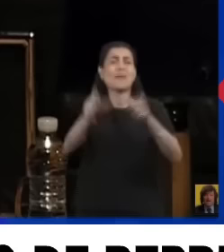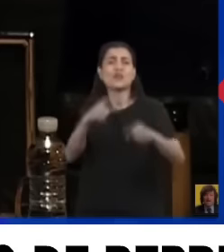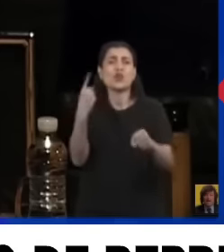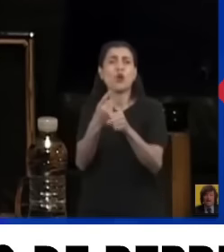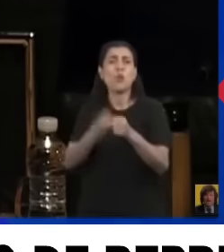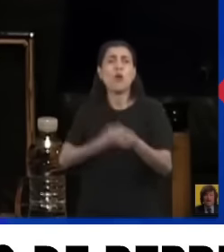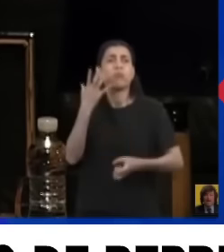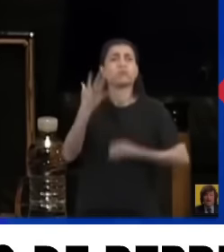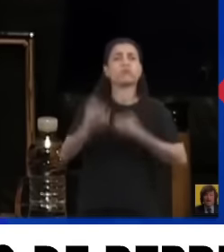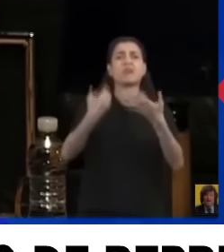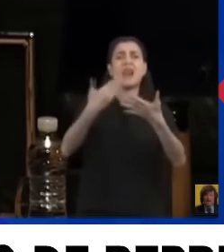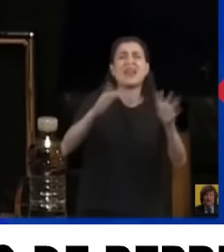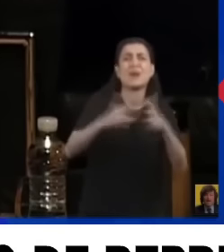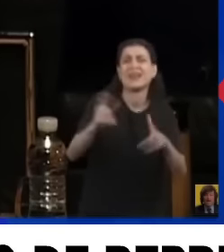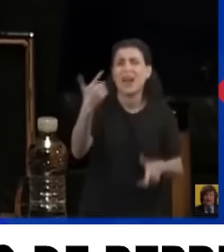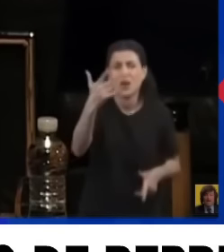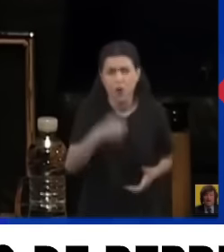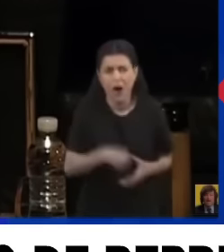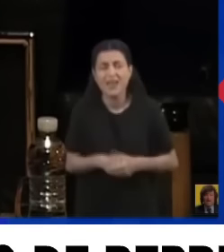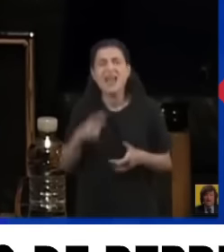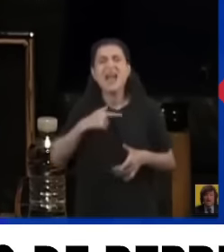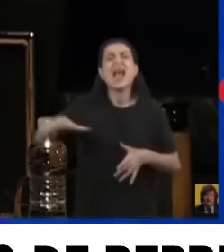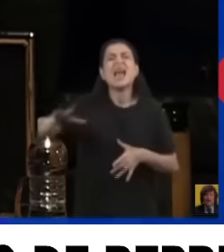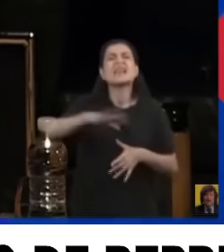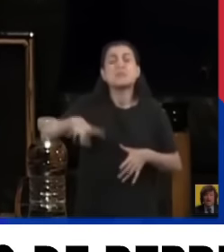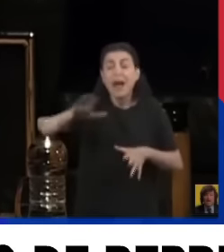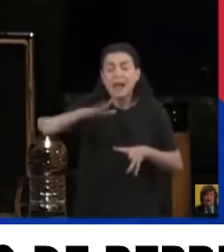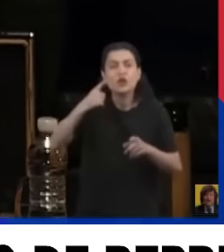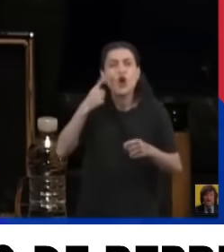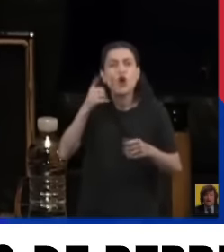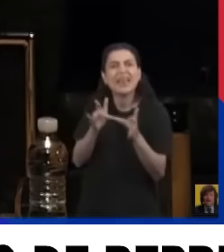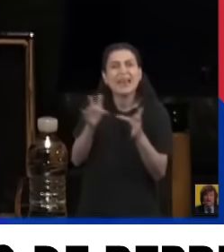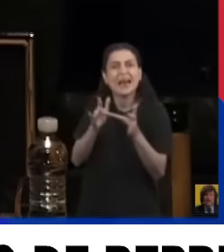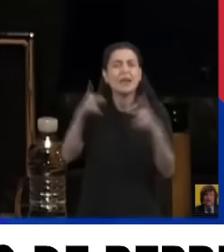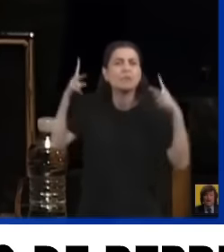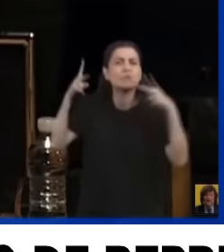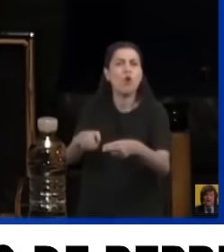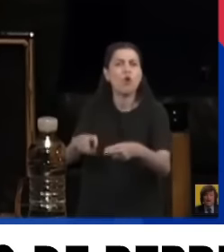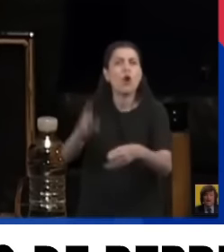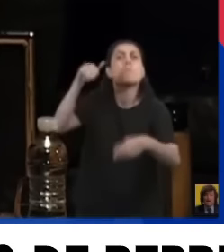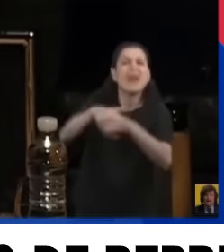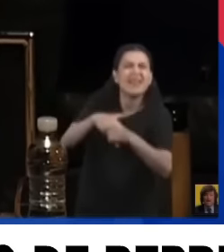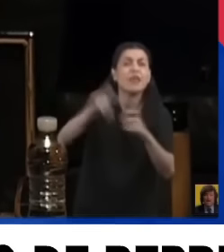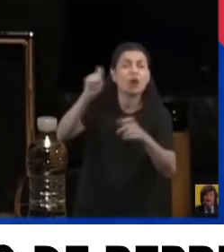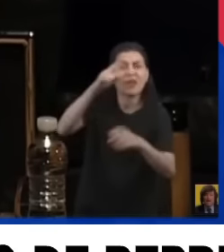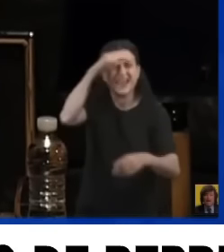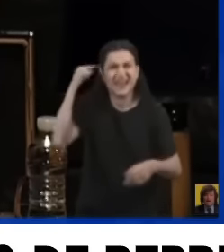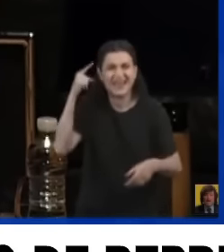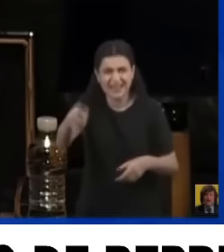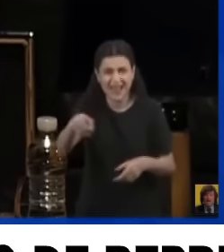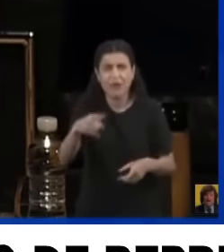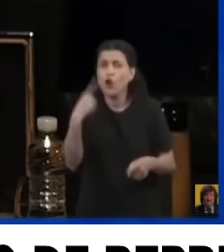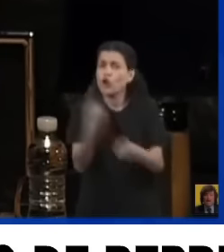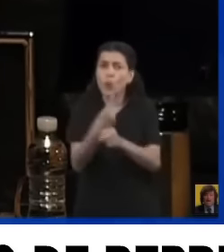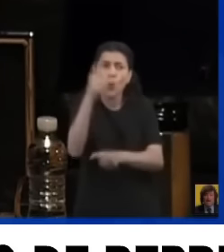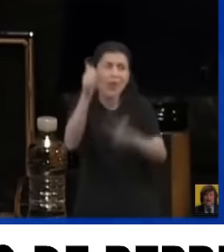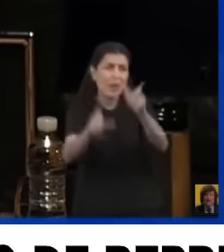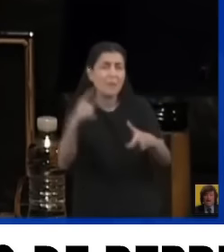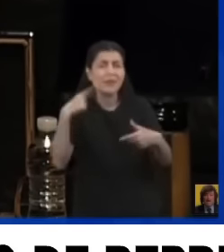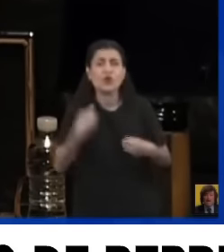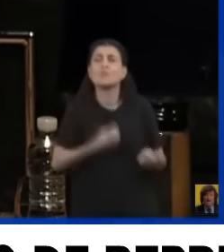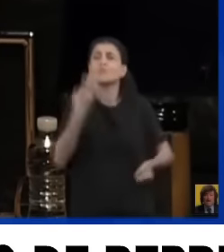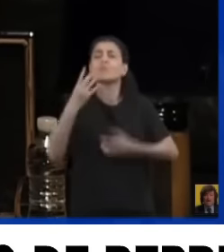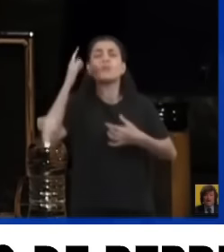ele pergunta: quem, senão um tirano que está errado em tudo, pode apoiar semelhante ato de opressão? Lembrando que